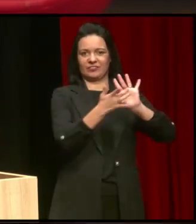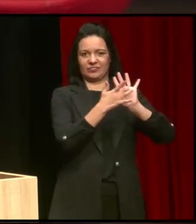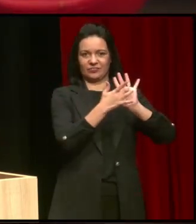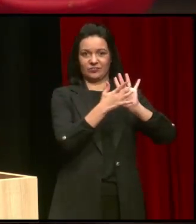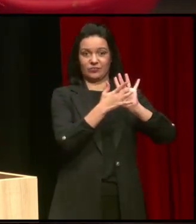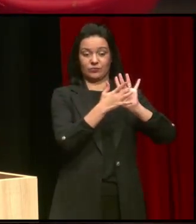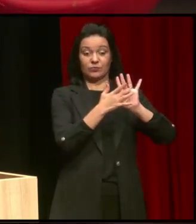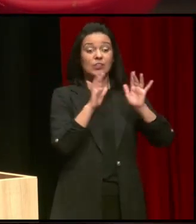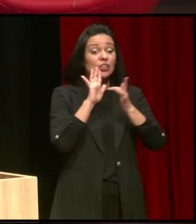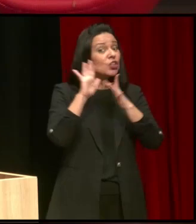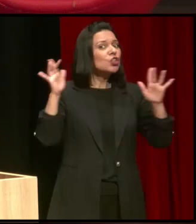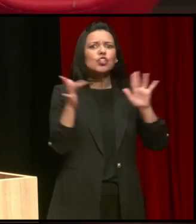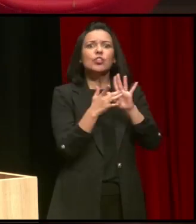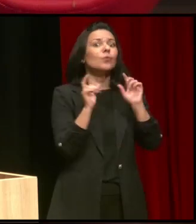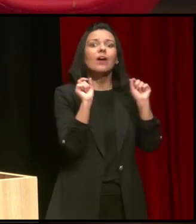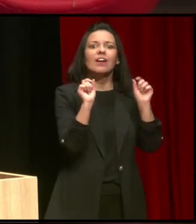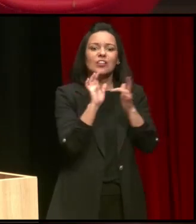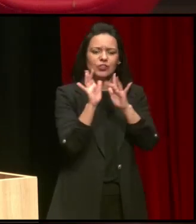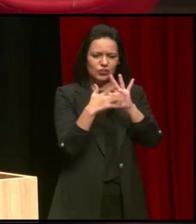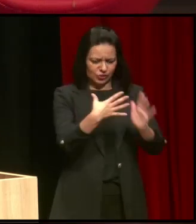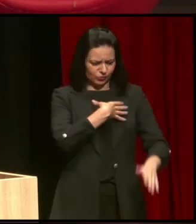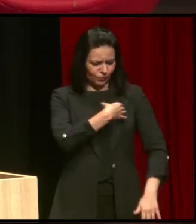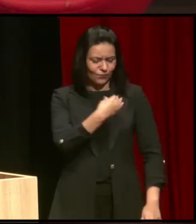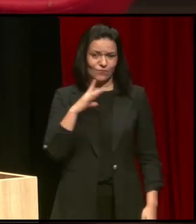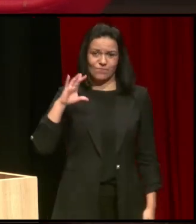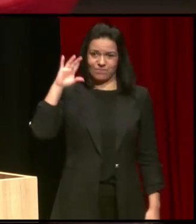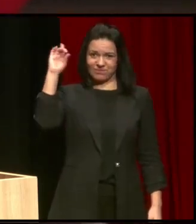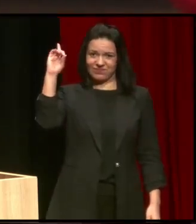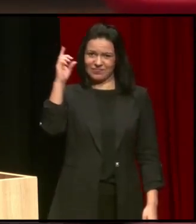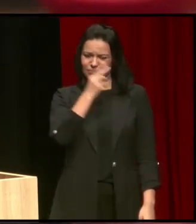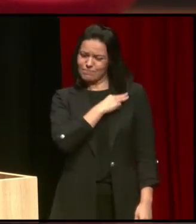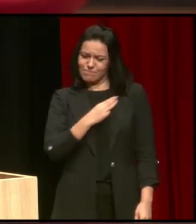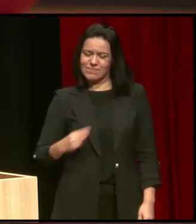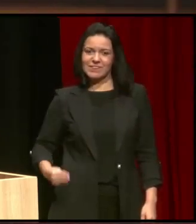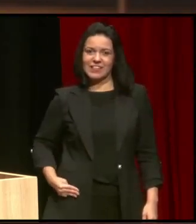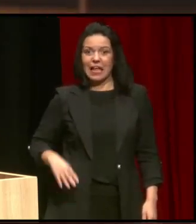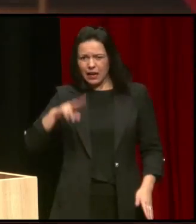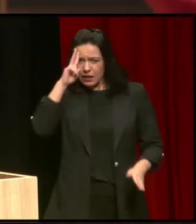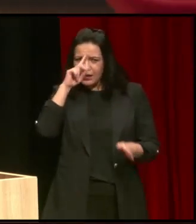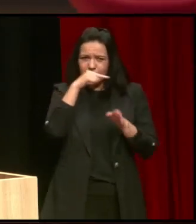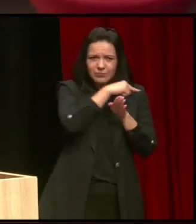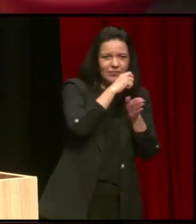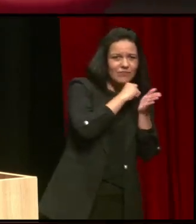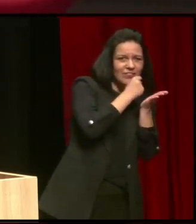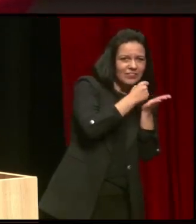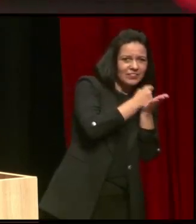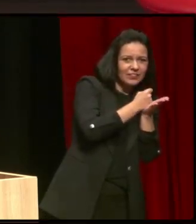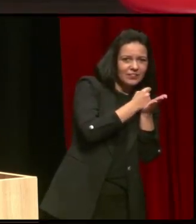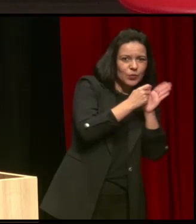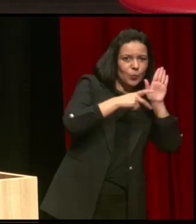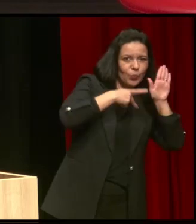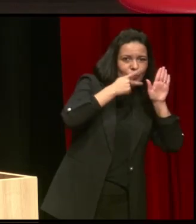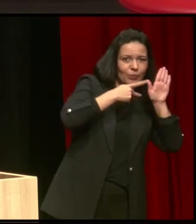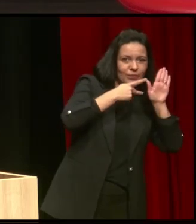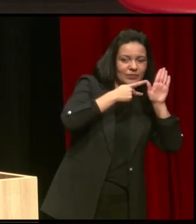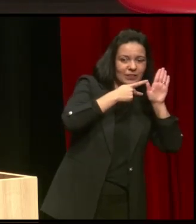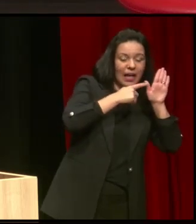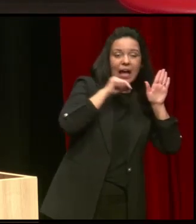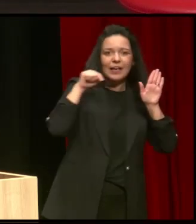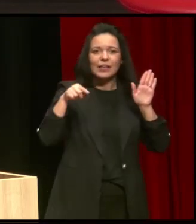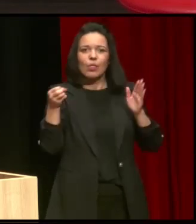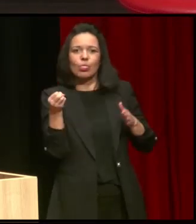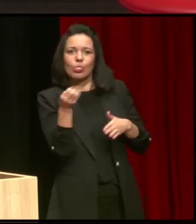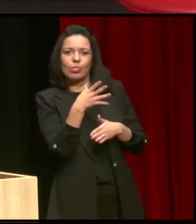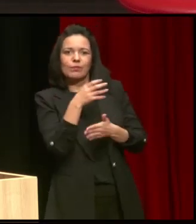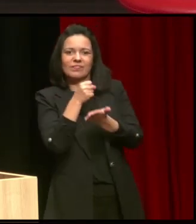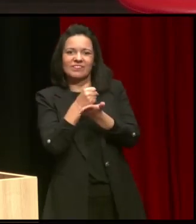Filho de Deus, é o Messias que veio cumprir a promessa do Antigo Testamento. Quando Jesus vem, ele vem fazer o